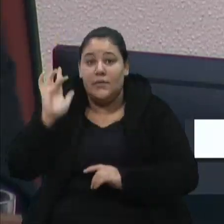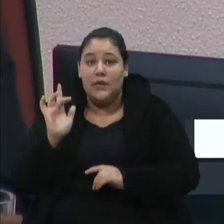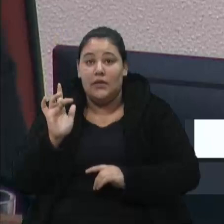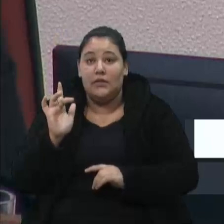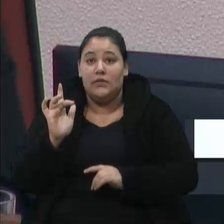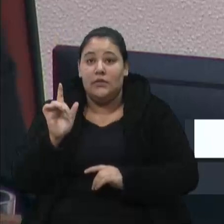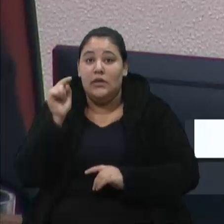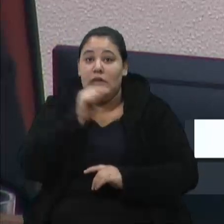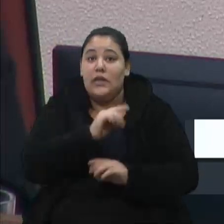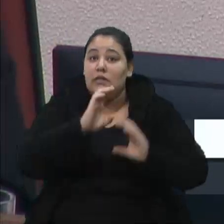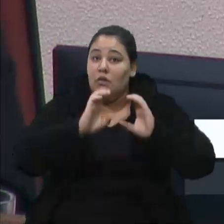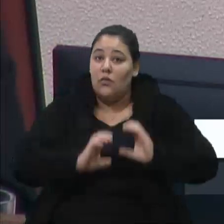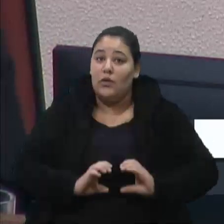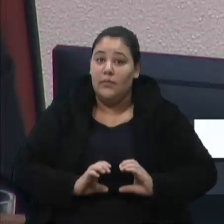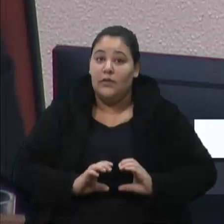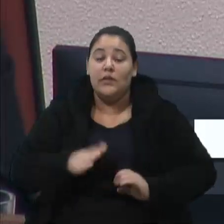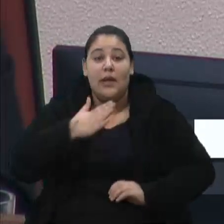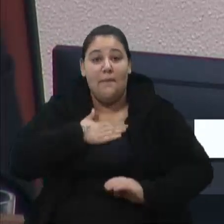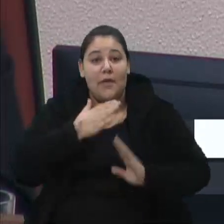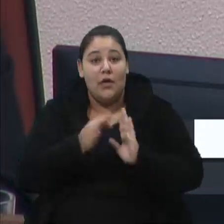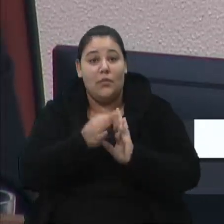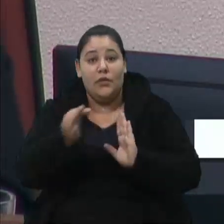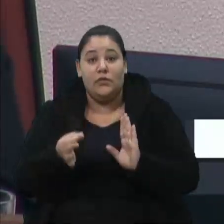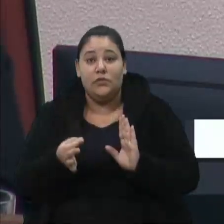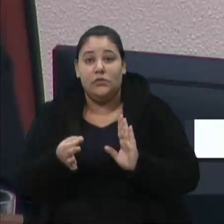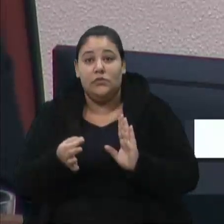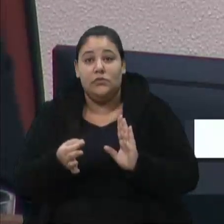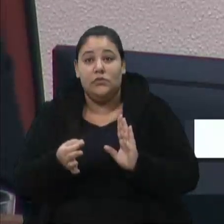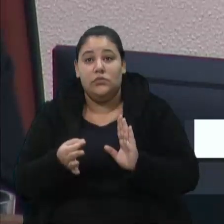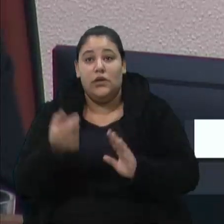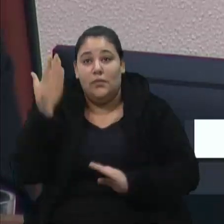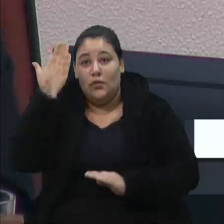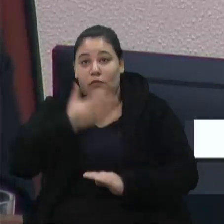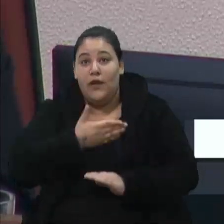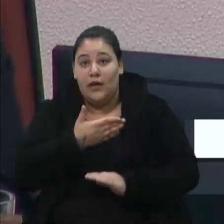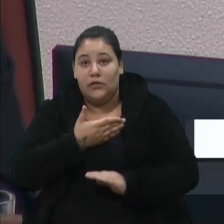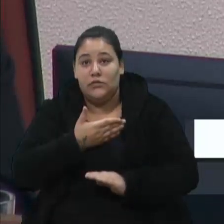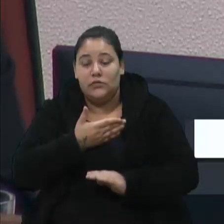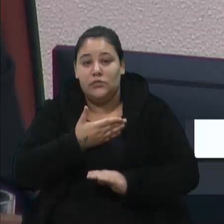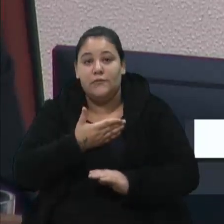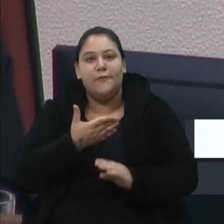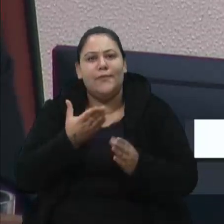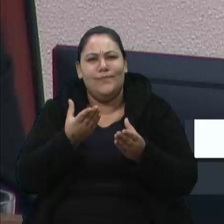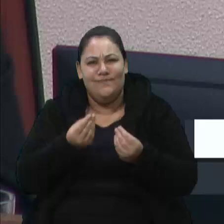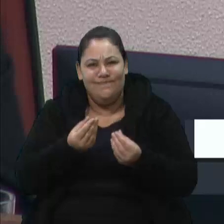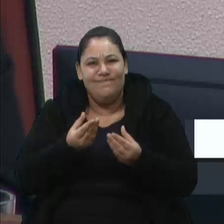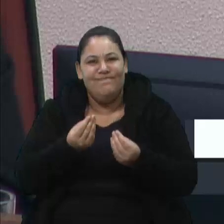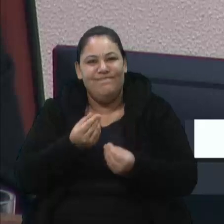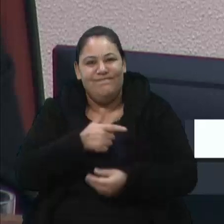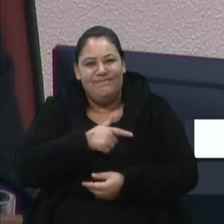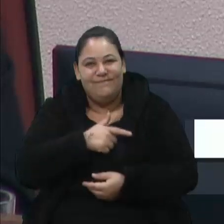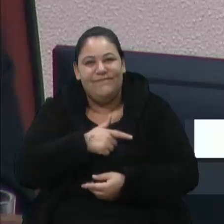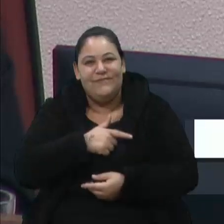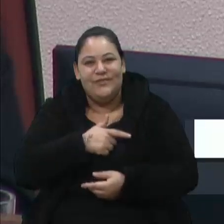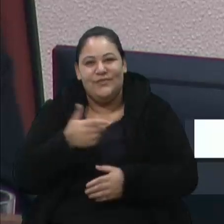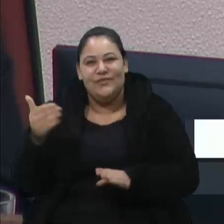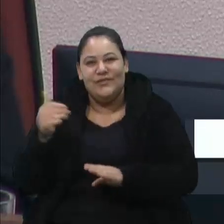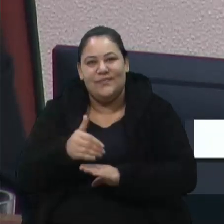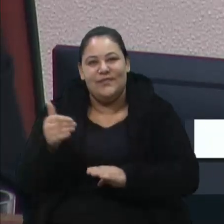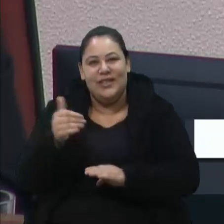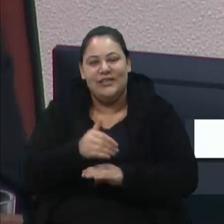desse comportamento que, no meu ponto de vista, ficou provado que foi exagerado, trazendo